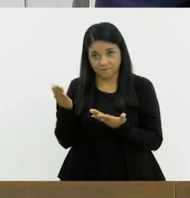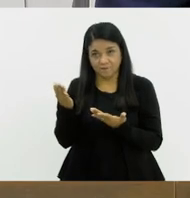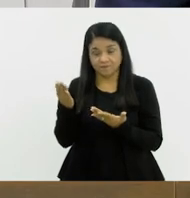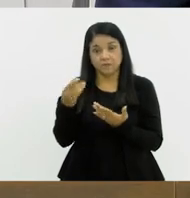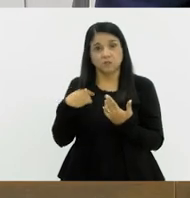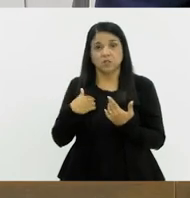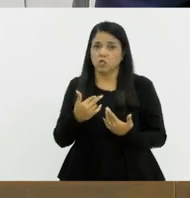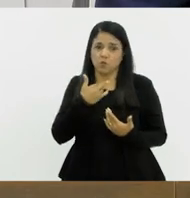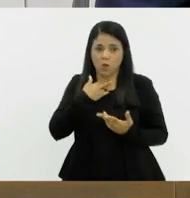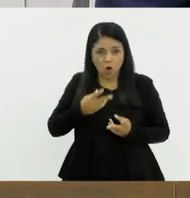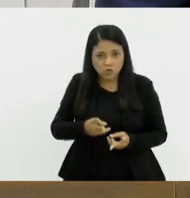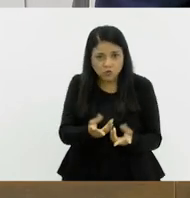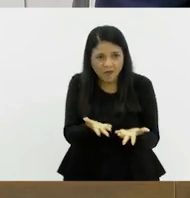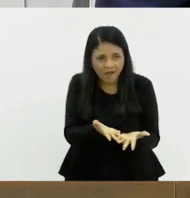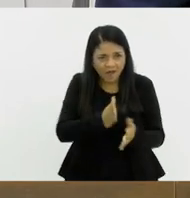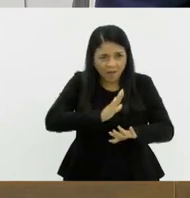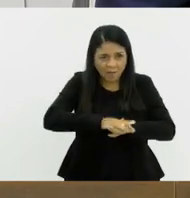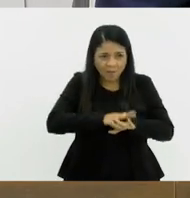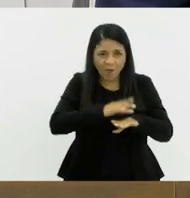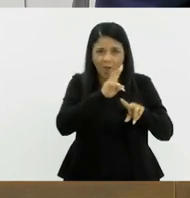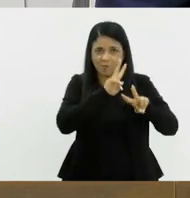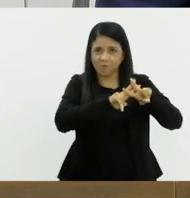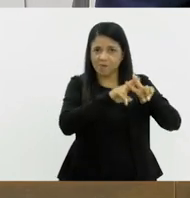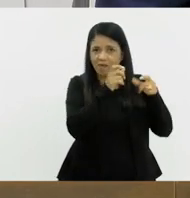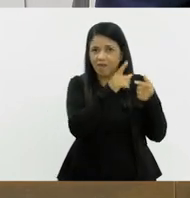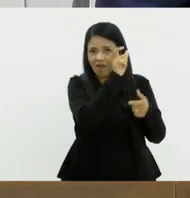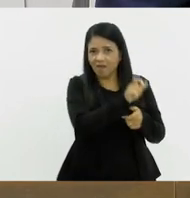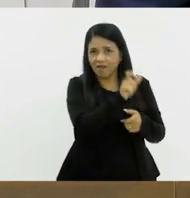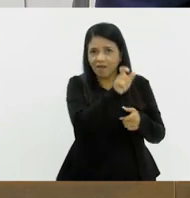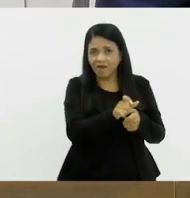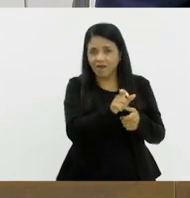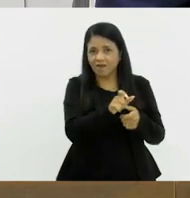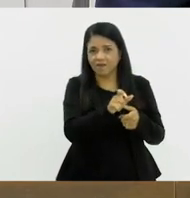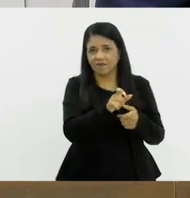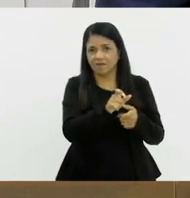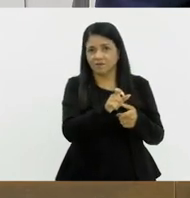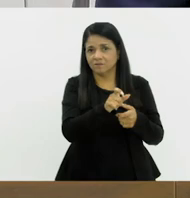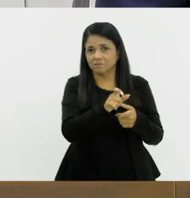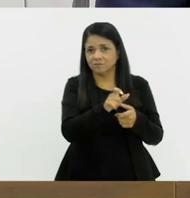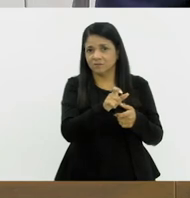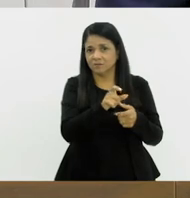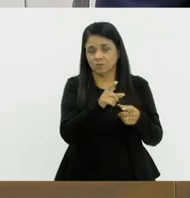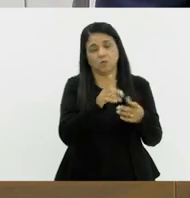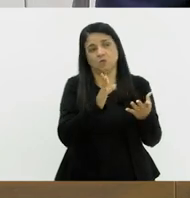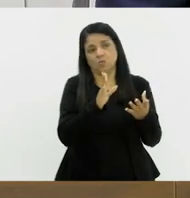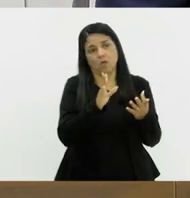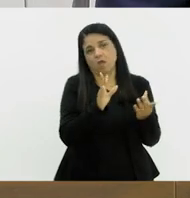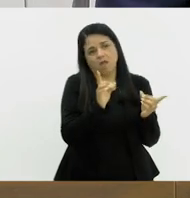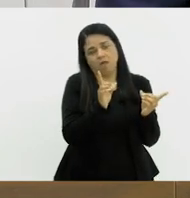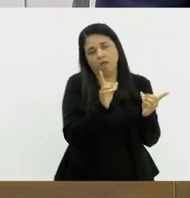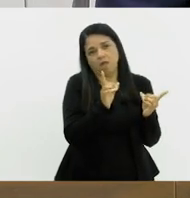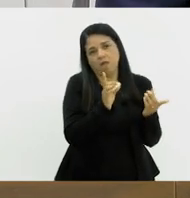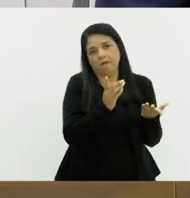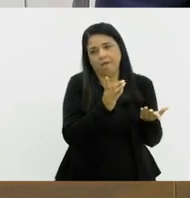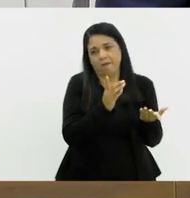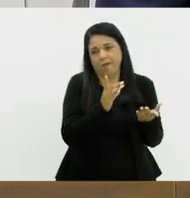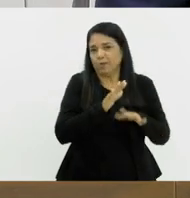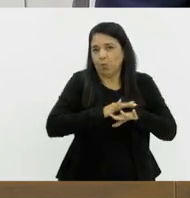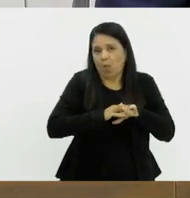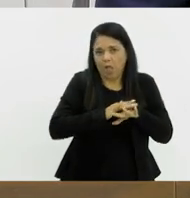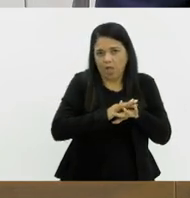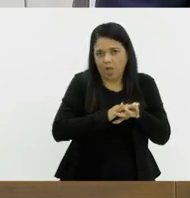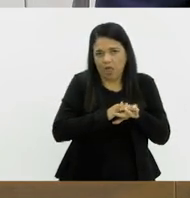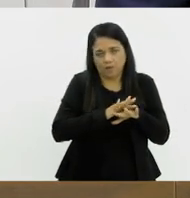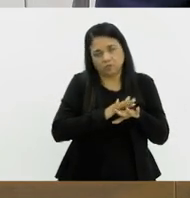está, que são os próprios presos, que não são pacientes, porque são faxinas de outra unidade prisional, que